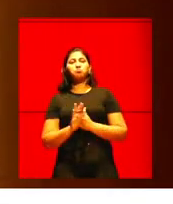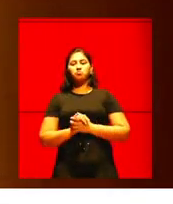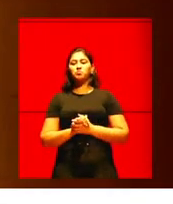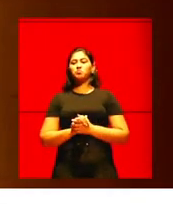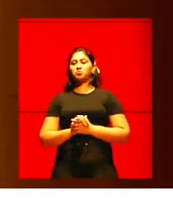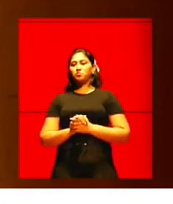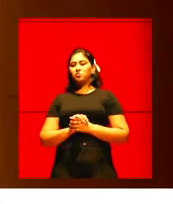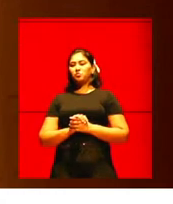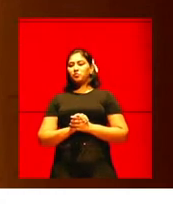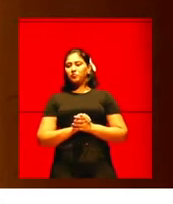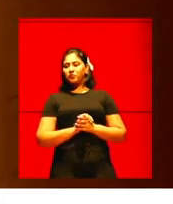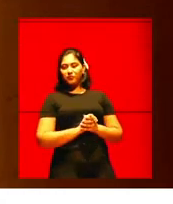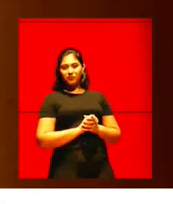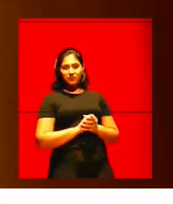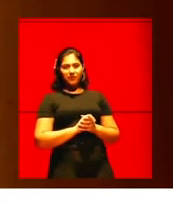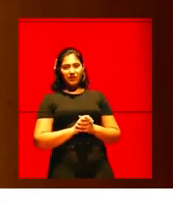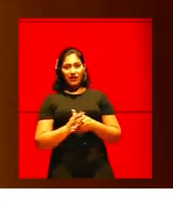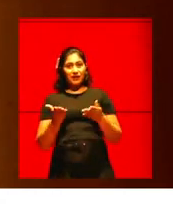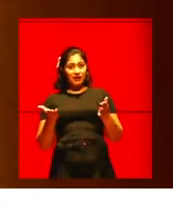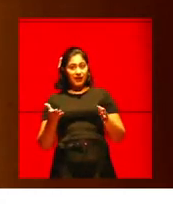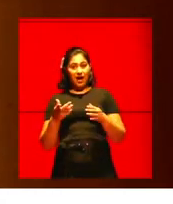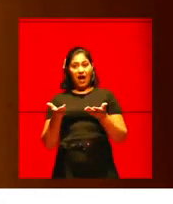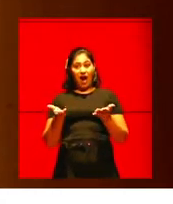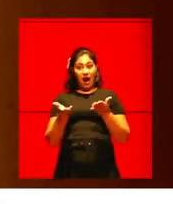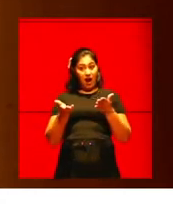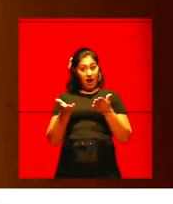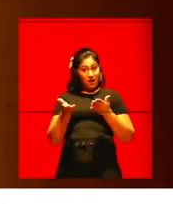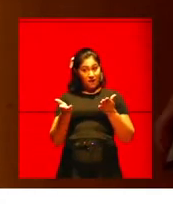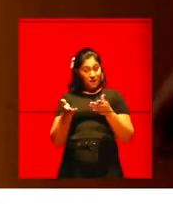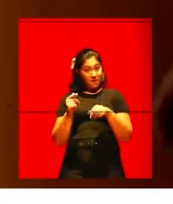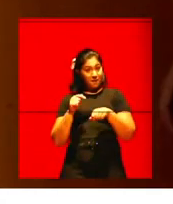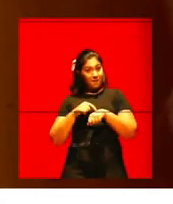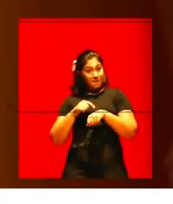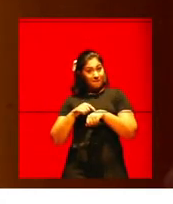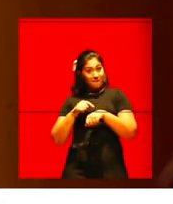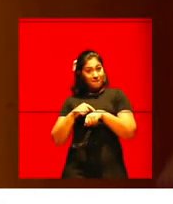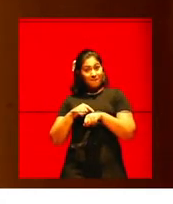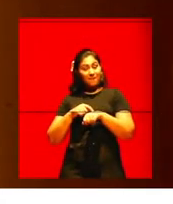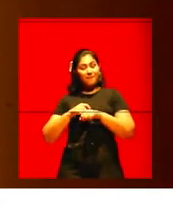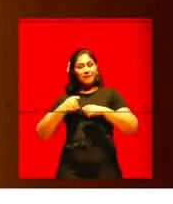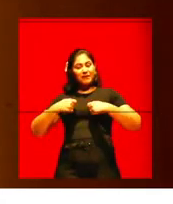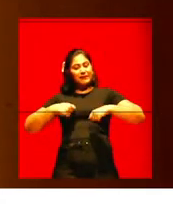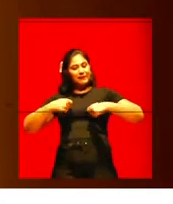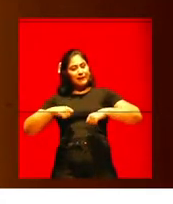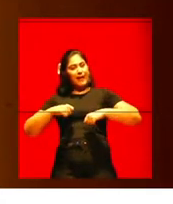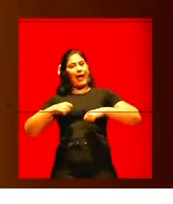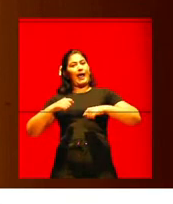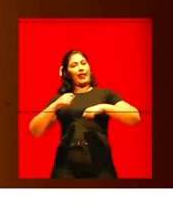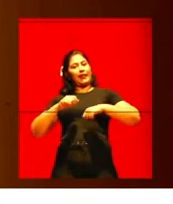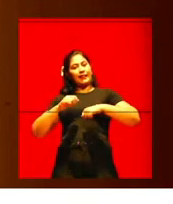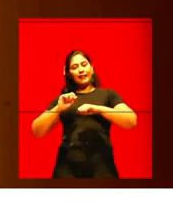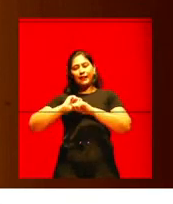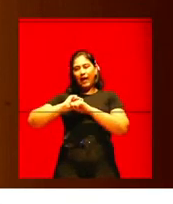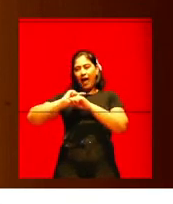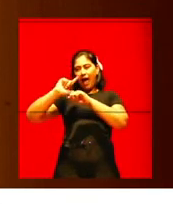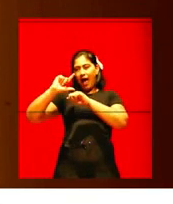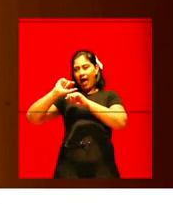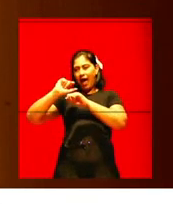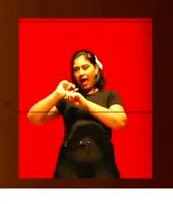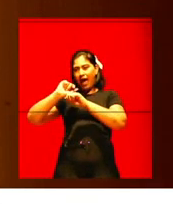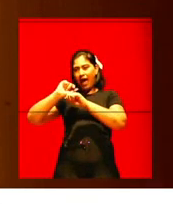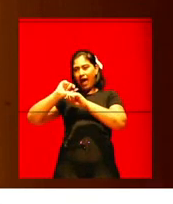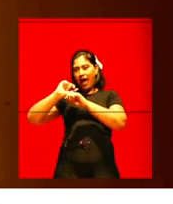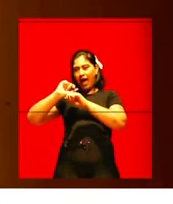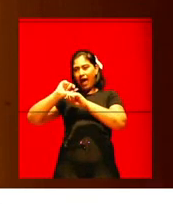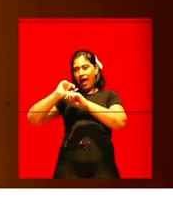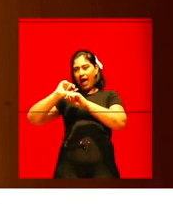Tá. Então a gente vai fazer aqui esse momentinho aqui para jogar a preguiça fora e logo em seguida a gente começa com a aula,